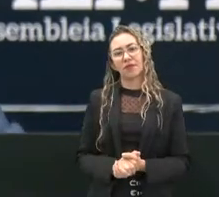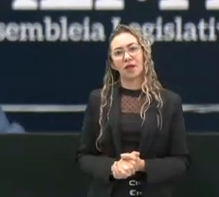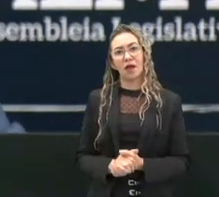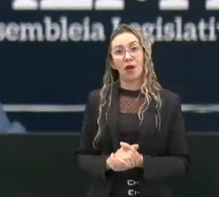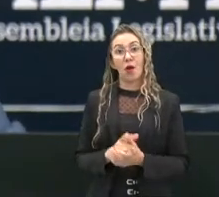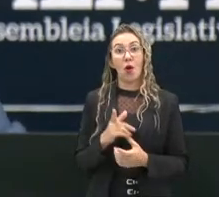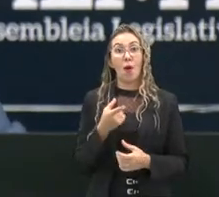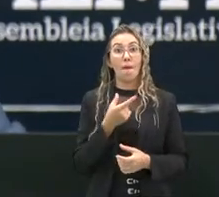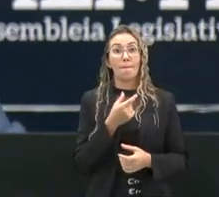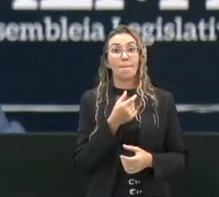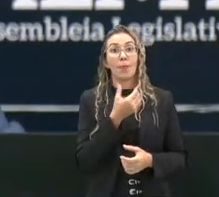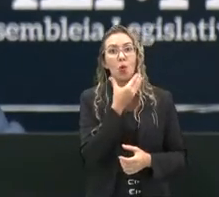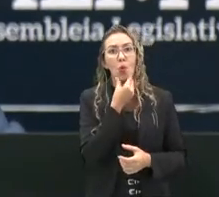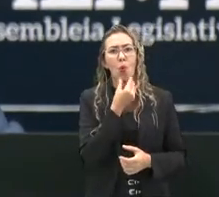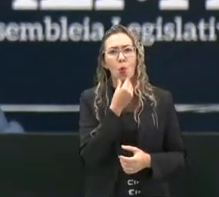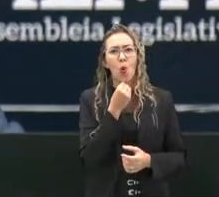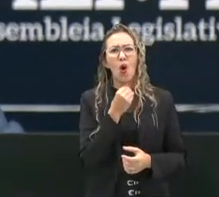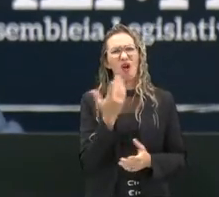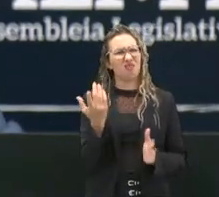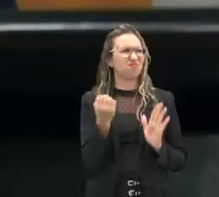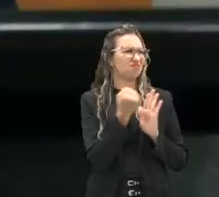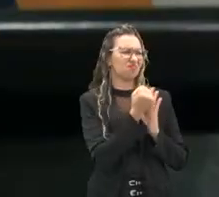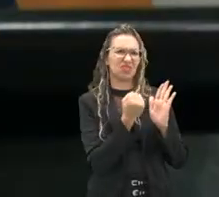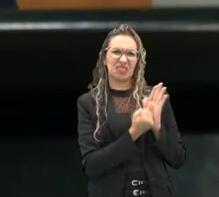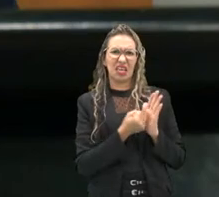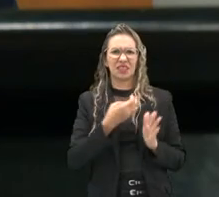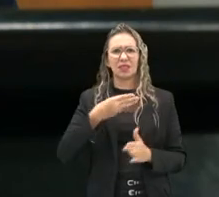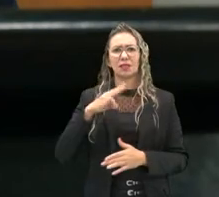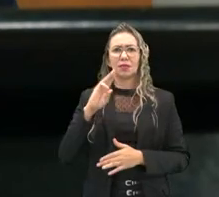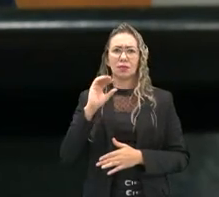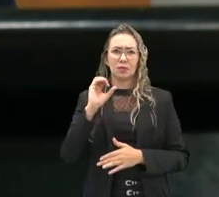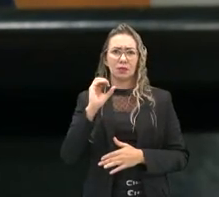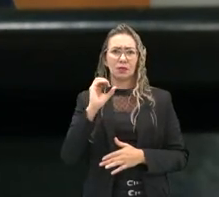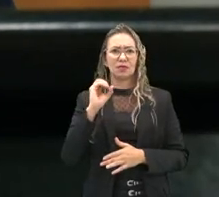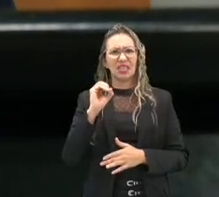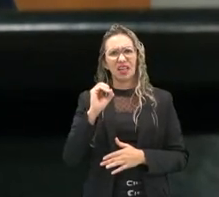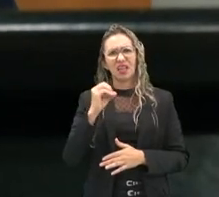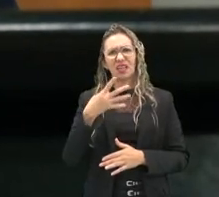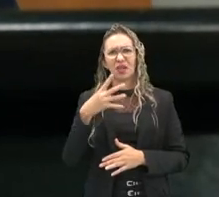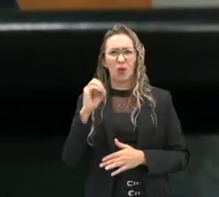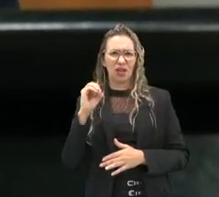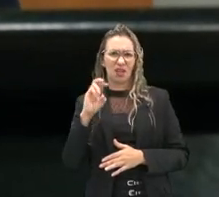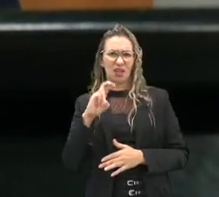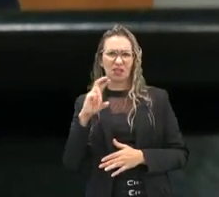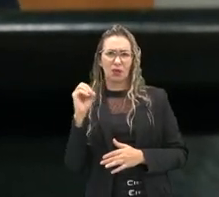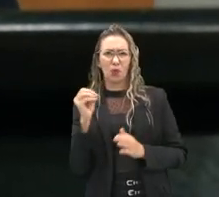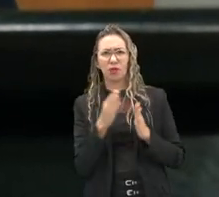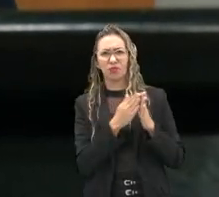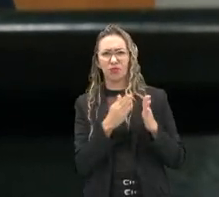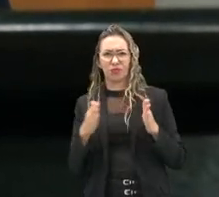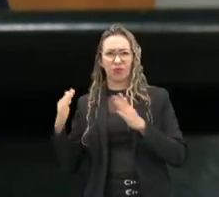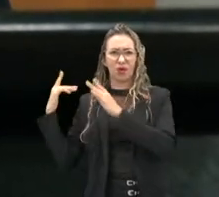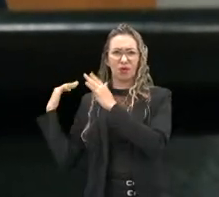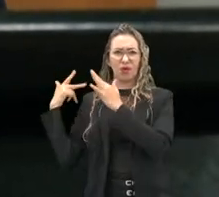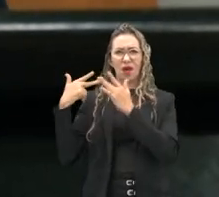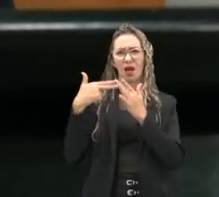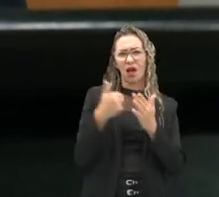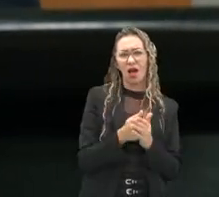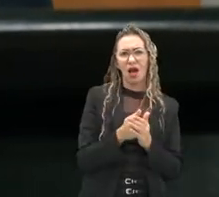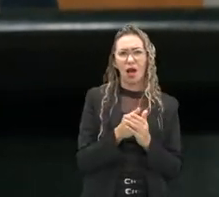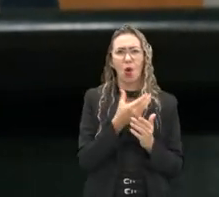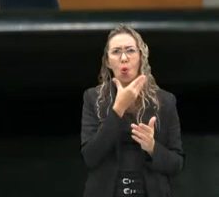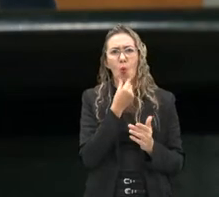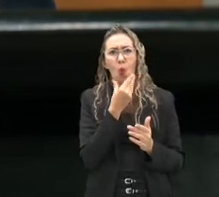comunicadores das décadas de 30, 40 e 50. Ele era o rei da comunicação, Assis Chateaubriand, o